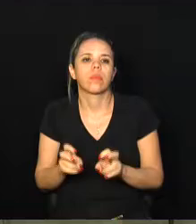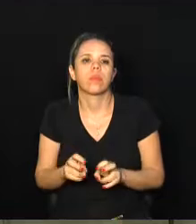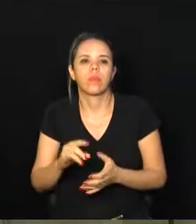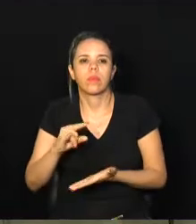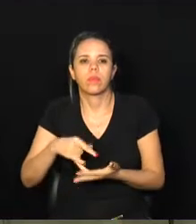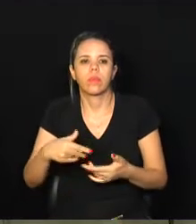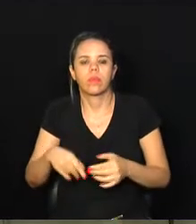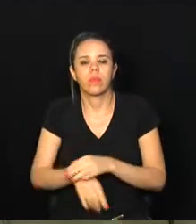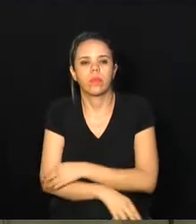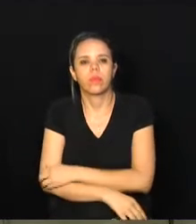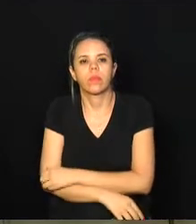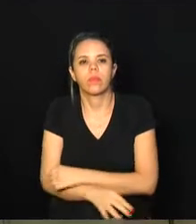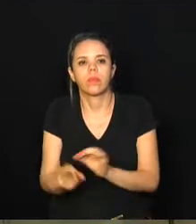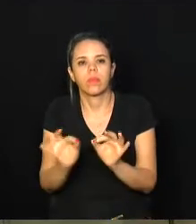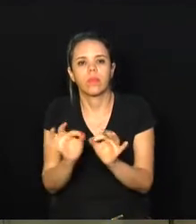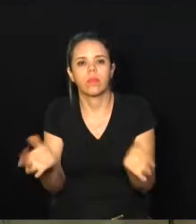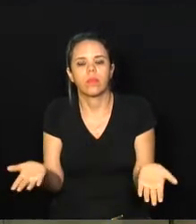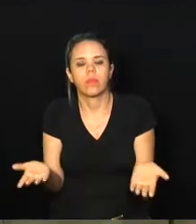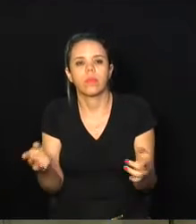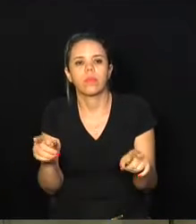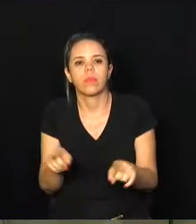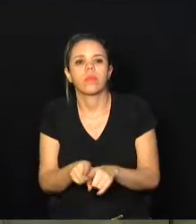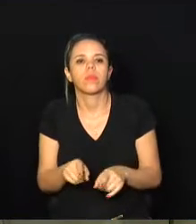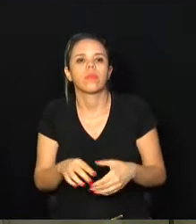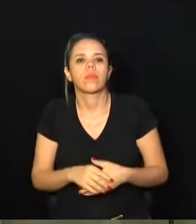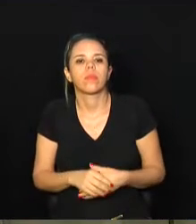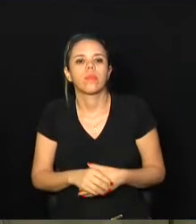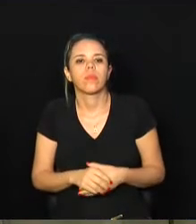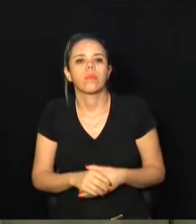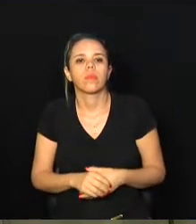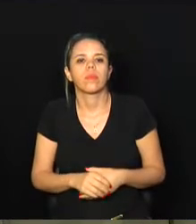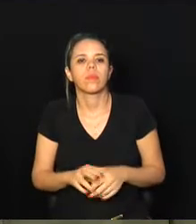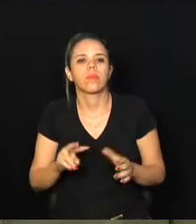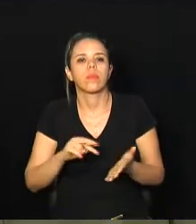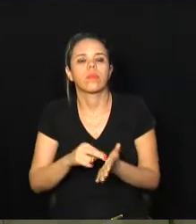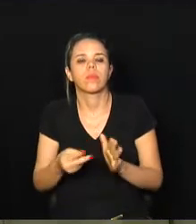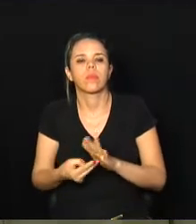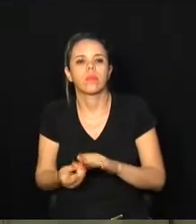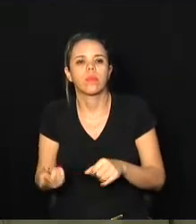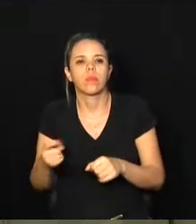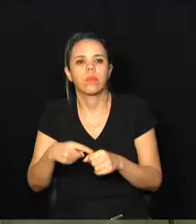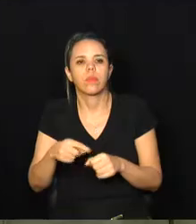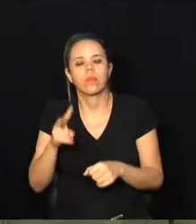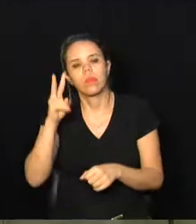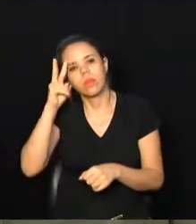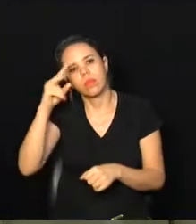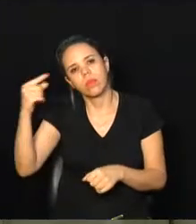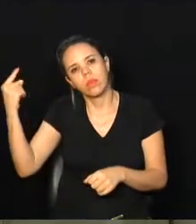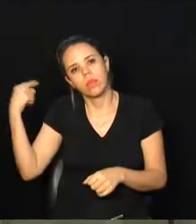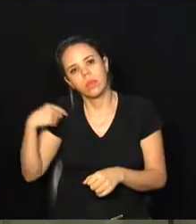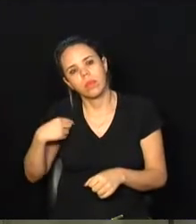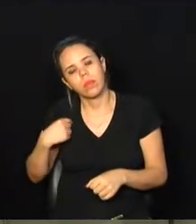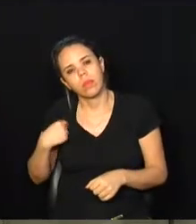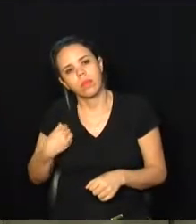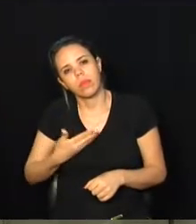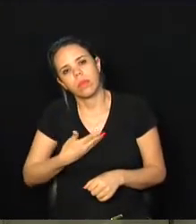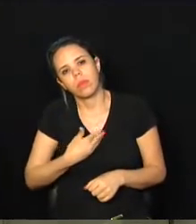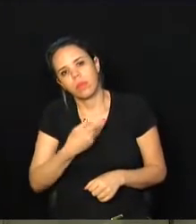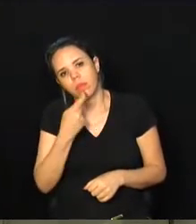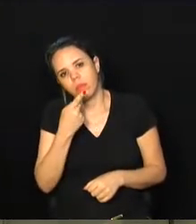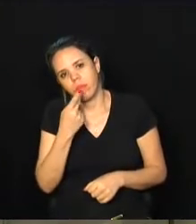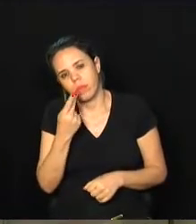checklist. Eu acho que essa simplificação também diz respeito a voltar e olhar para trás, né? Aquilo que o colega estava falando,